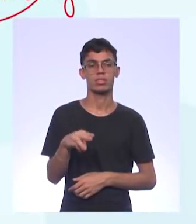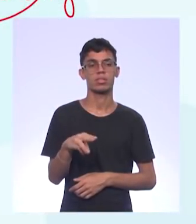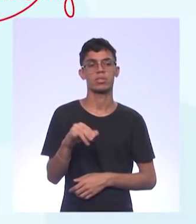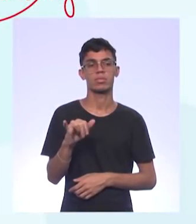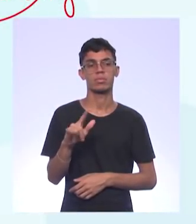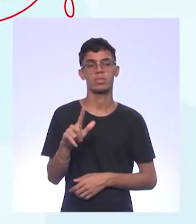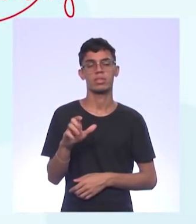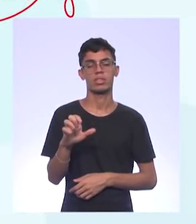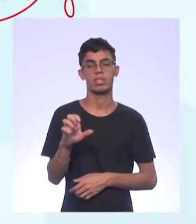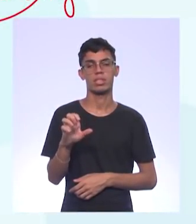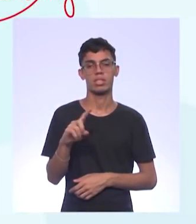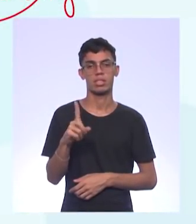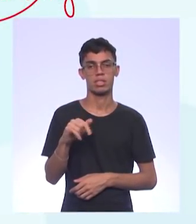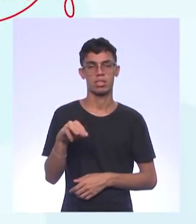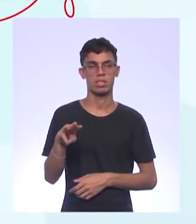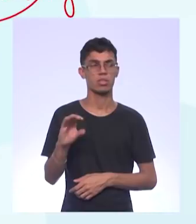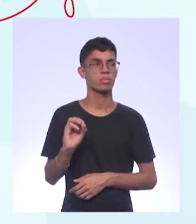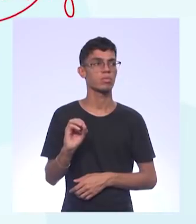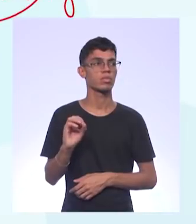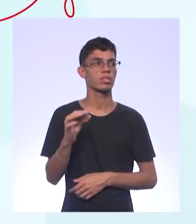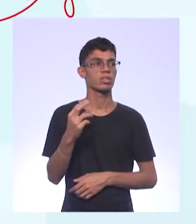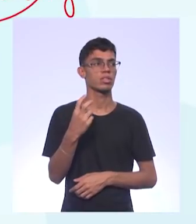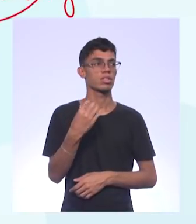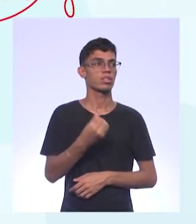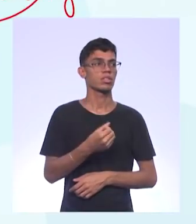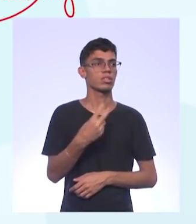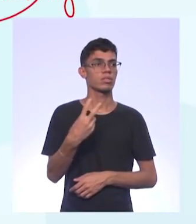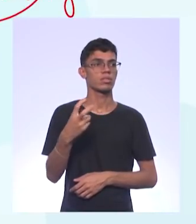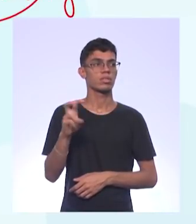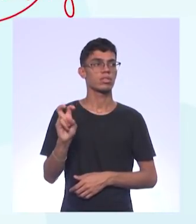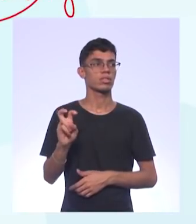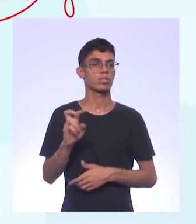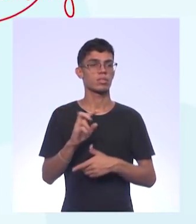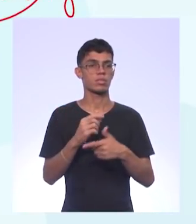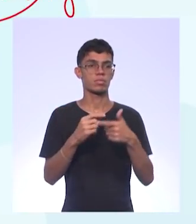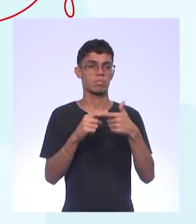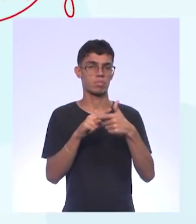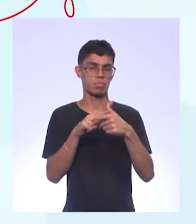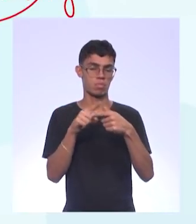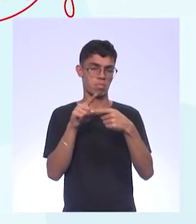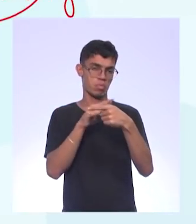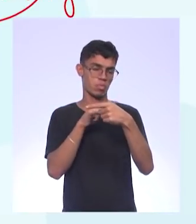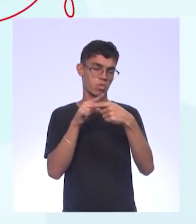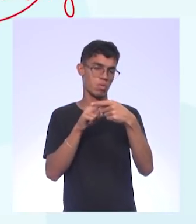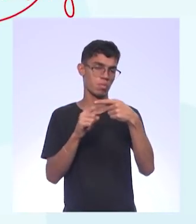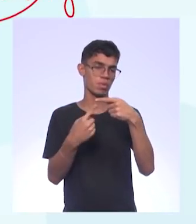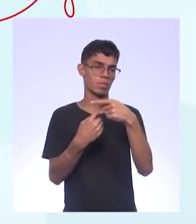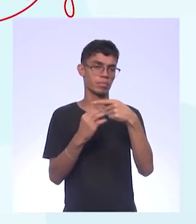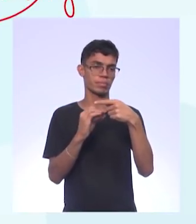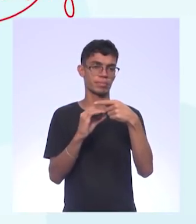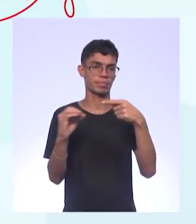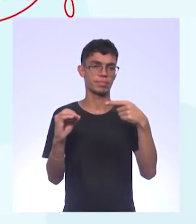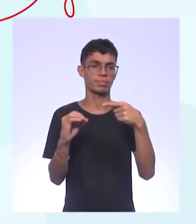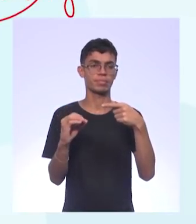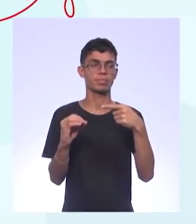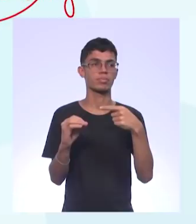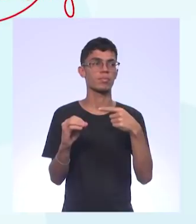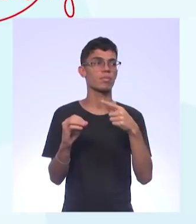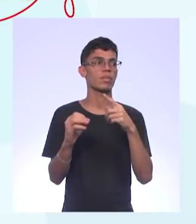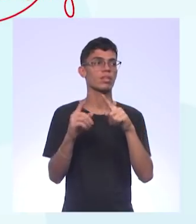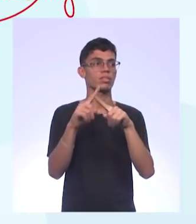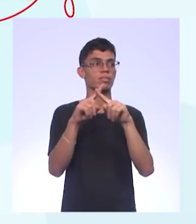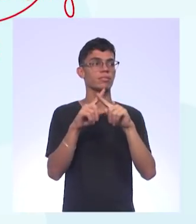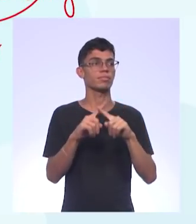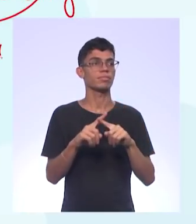milésimos certo ó 625 milésimos e o quilo quer dizer vezes mil quer dizer mil né então você